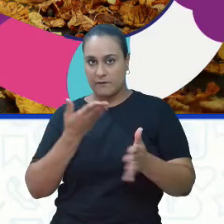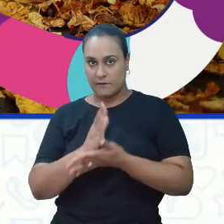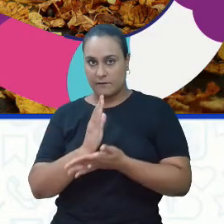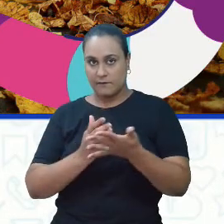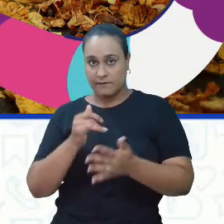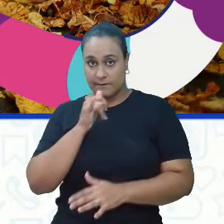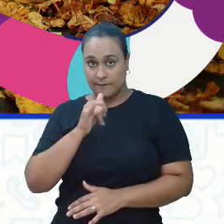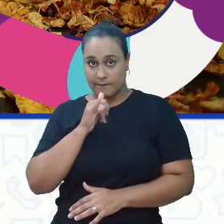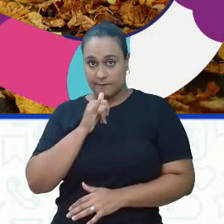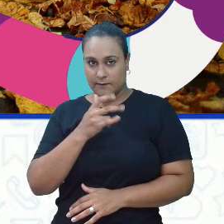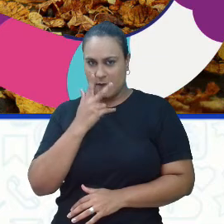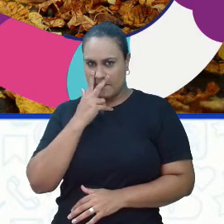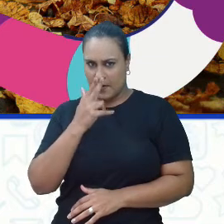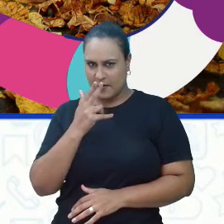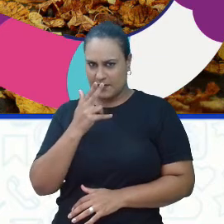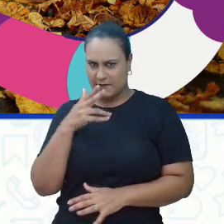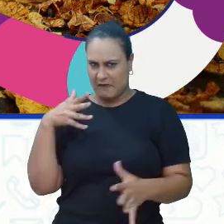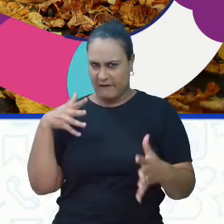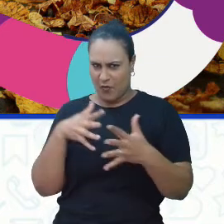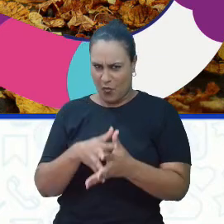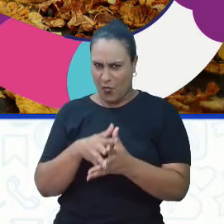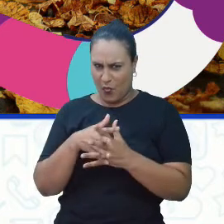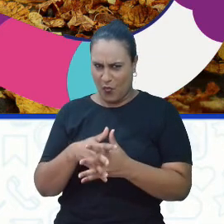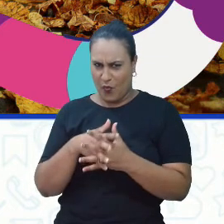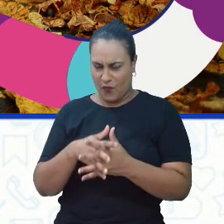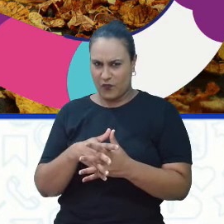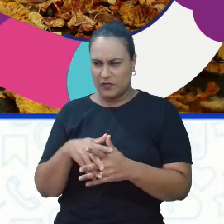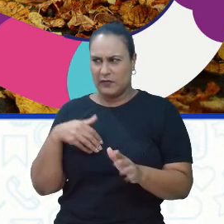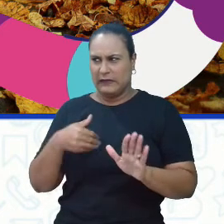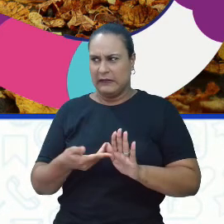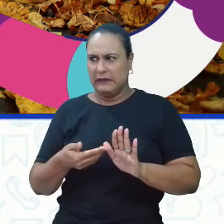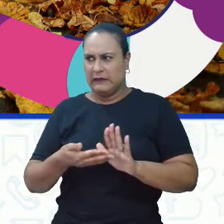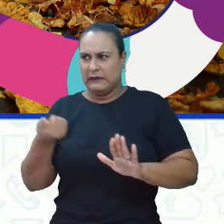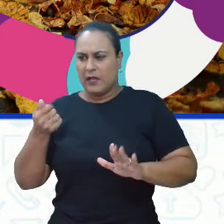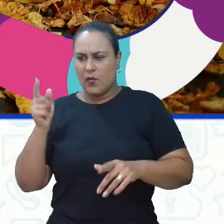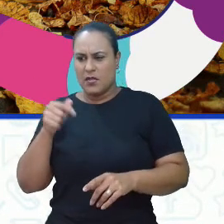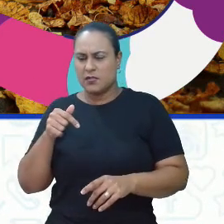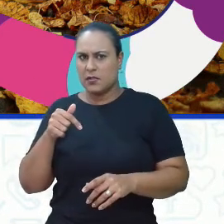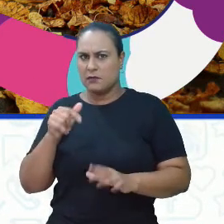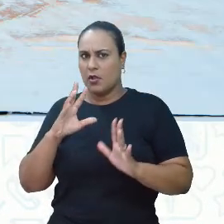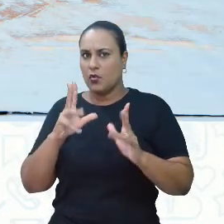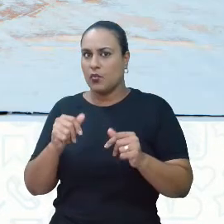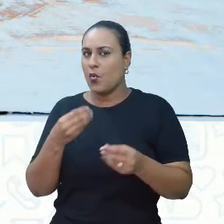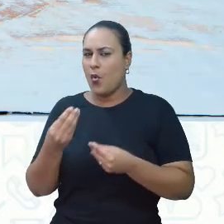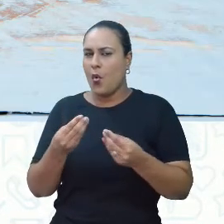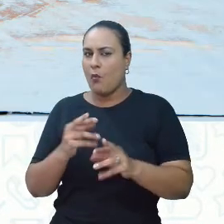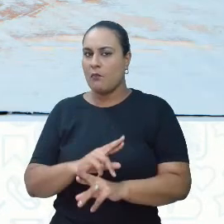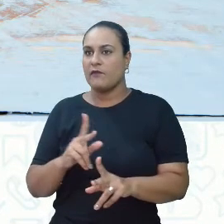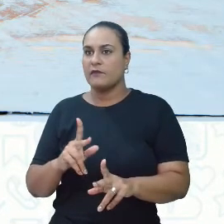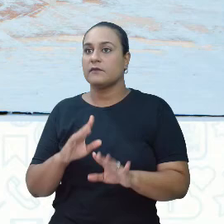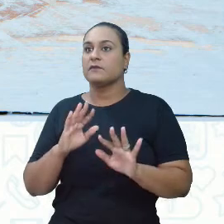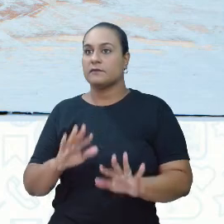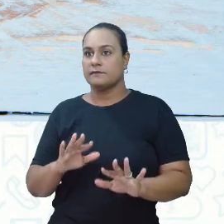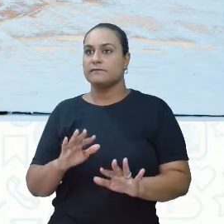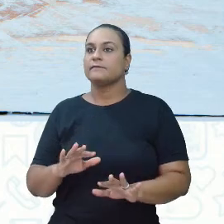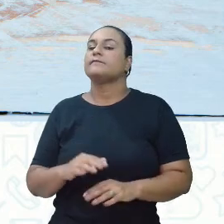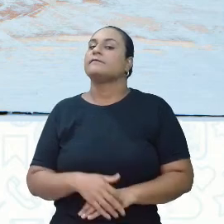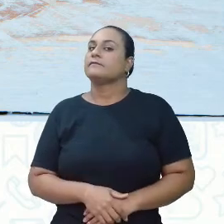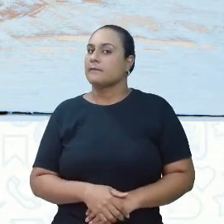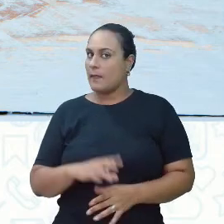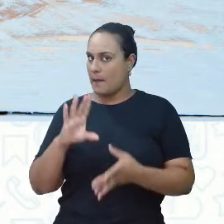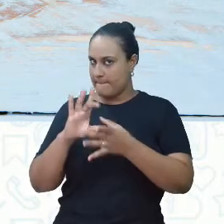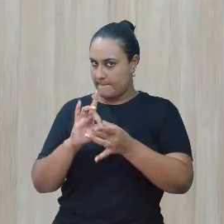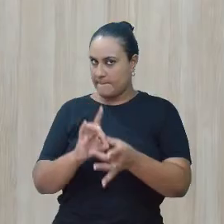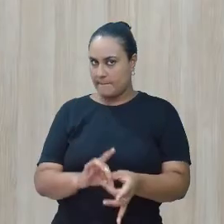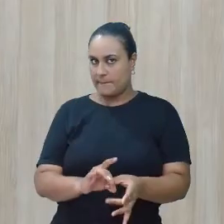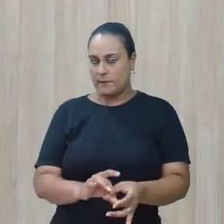porque parece que vai ficar muito confuso, né? Oxe, se eu tirei o acento de tudo, então como é que eu diferencio agora? A gente diferencia pelo contexto,